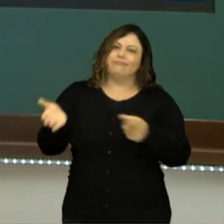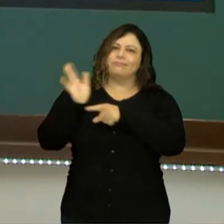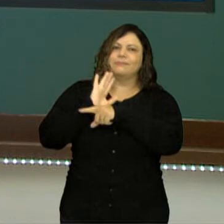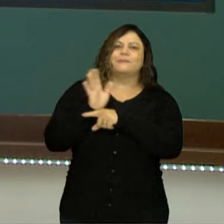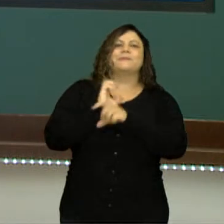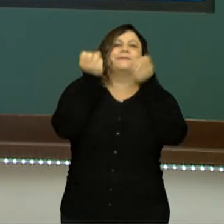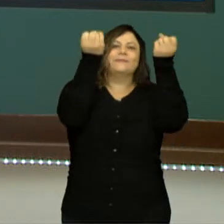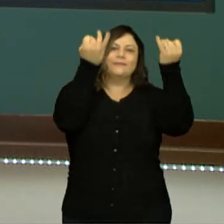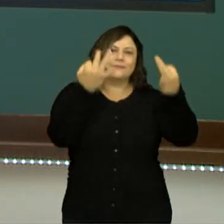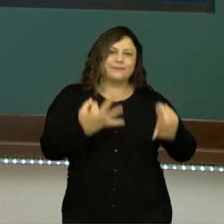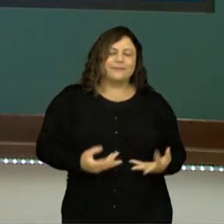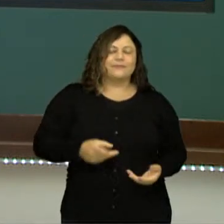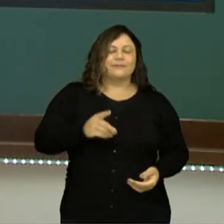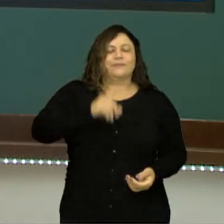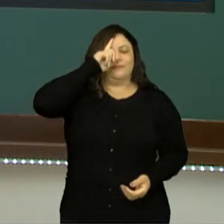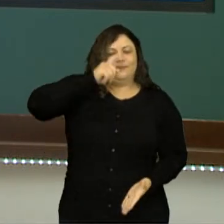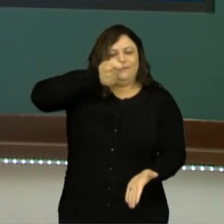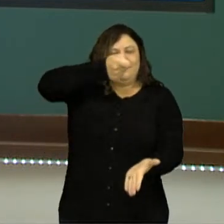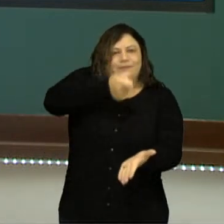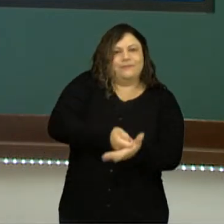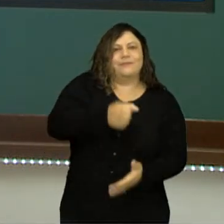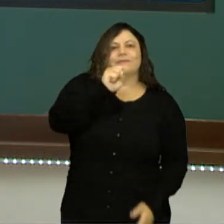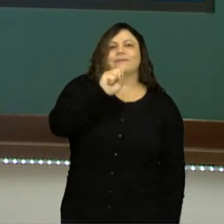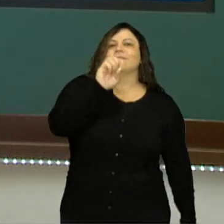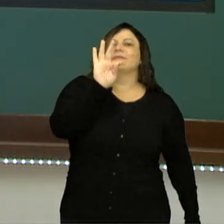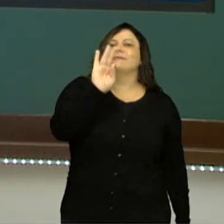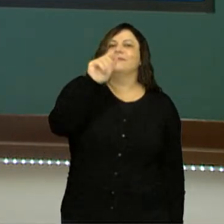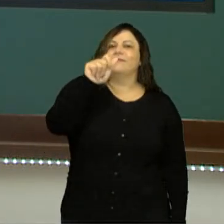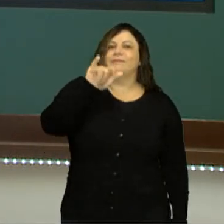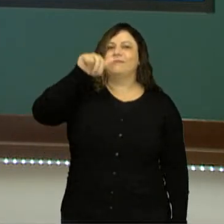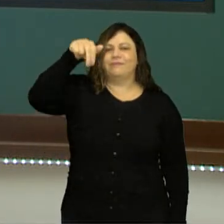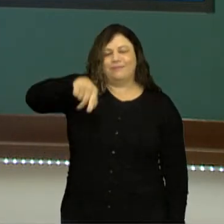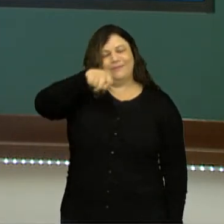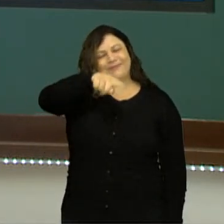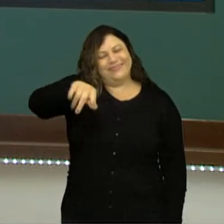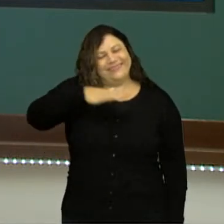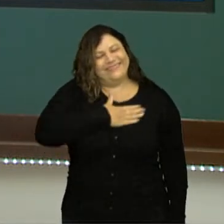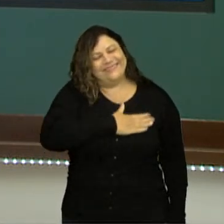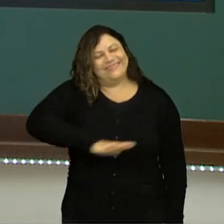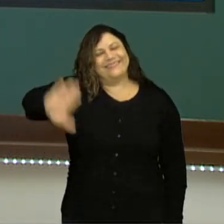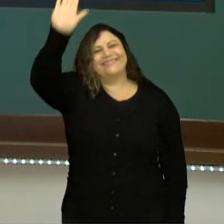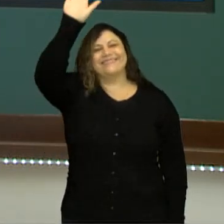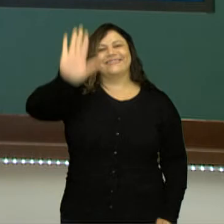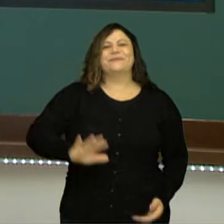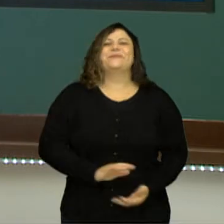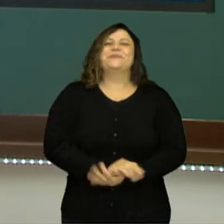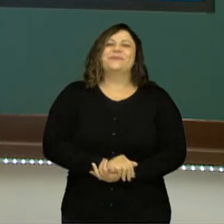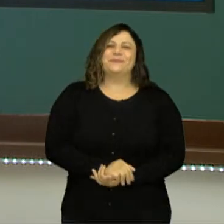nós falamos sobre a ditadura stalinista. Espero que vocês tenham gostado. Até breve!